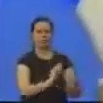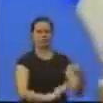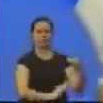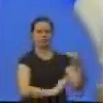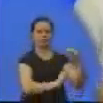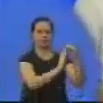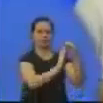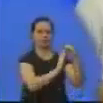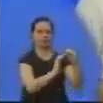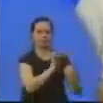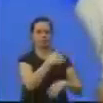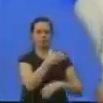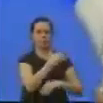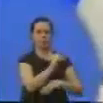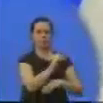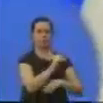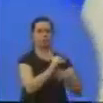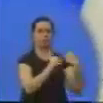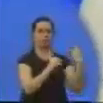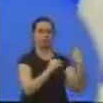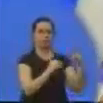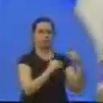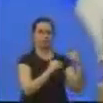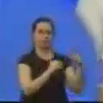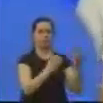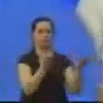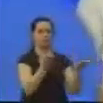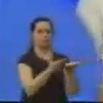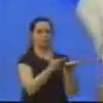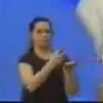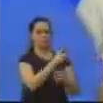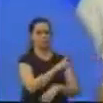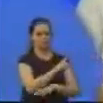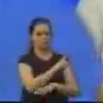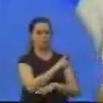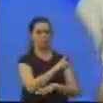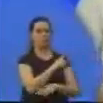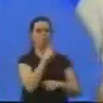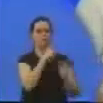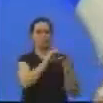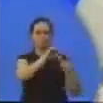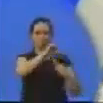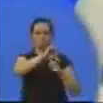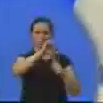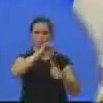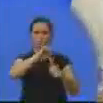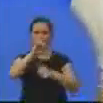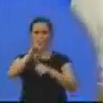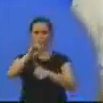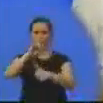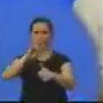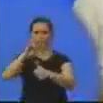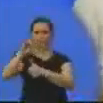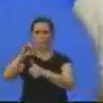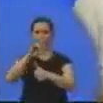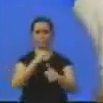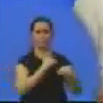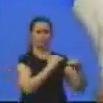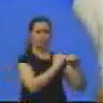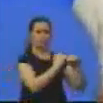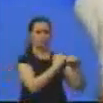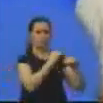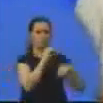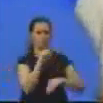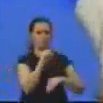na sua função produto. Então vamos lá. Na função produto, então você vai derivar a função, igualar a